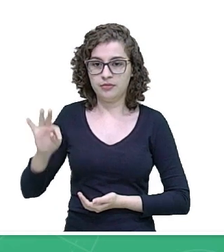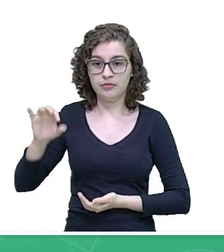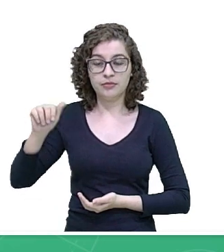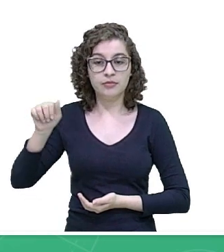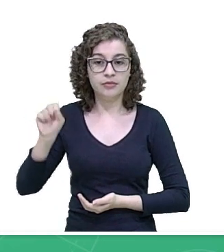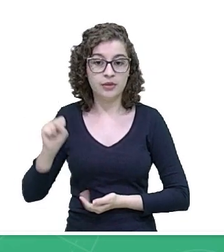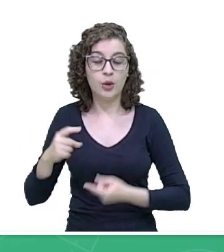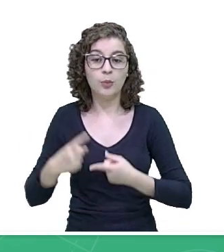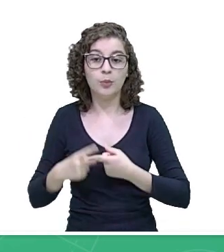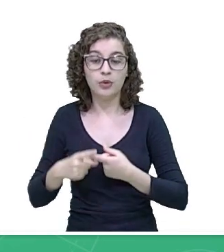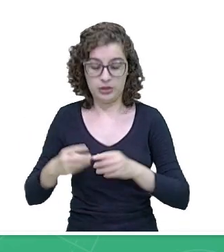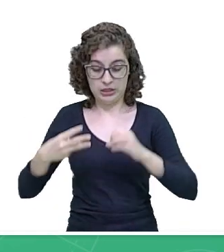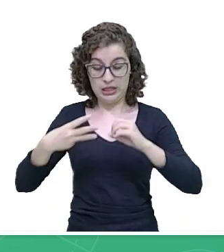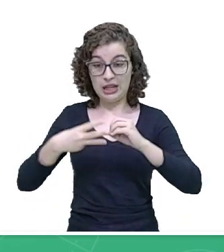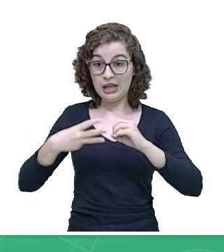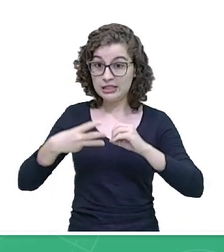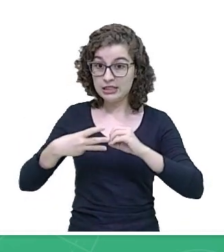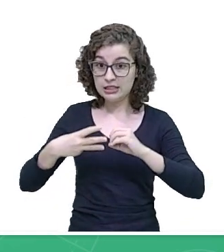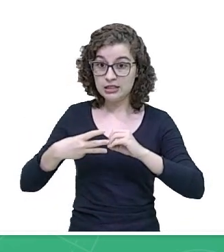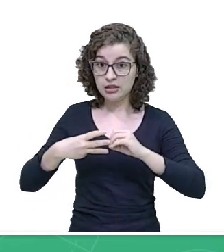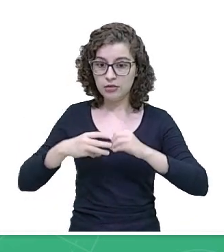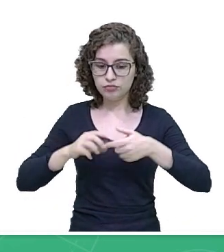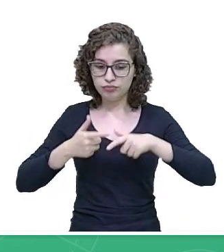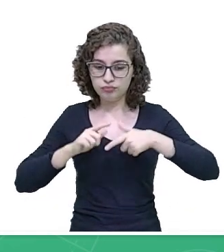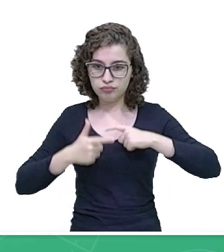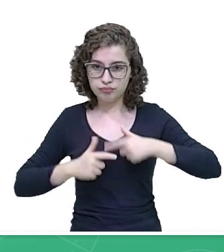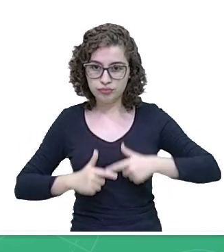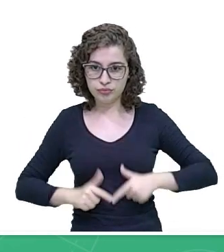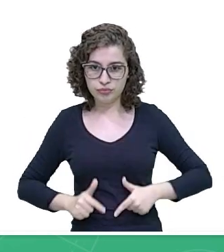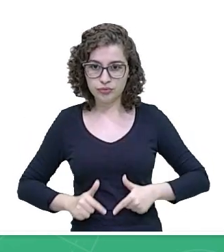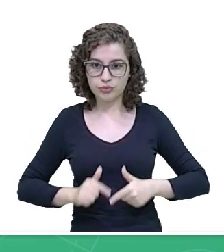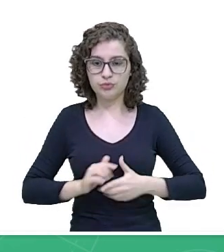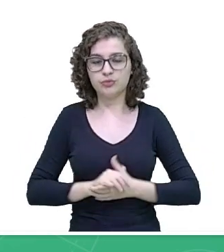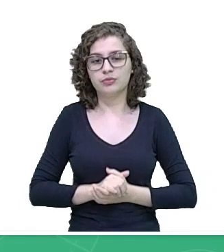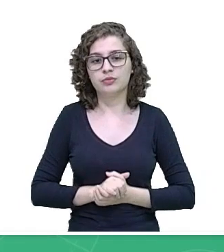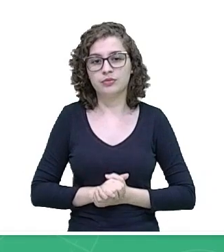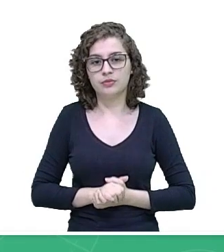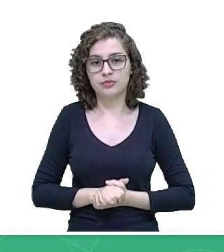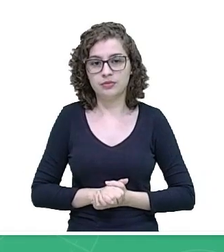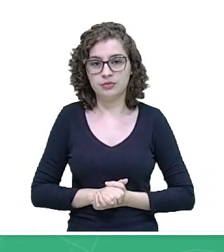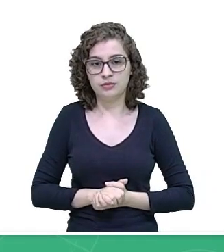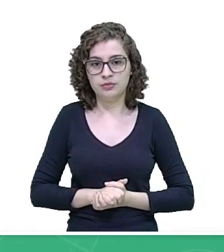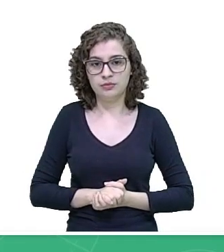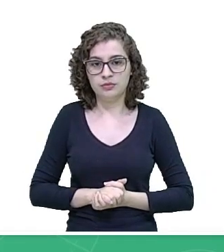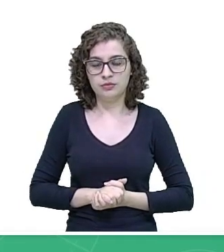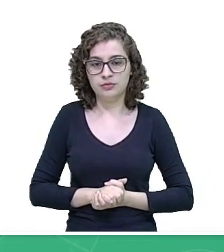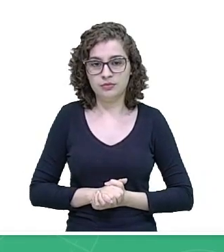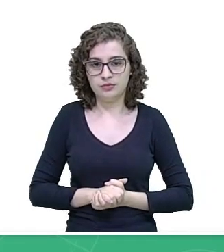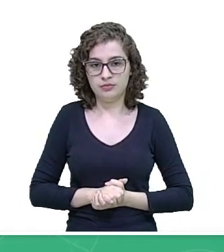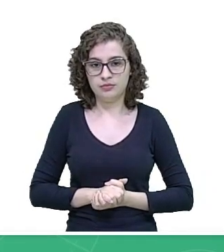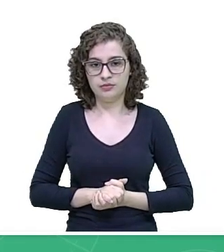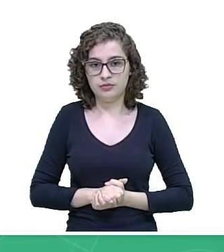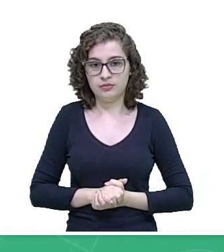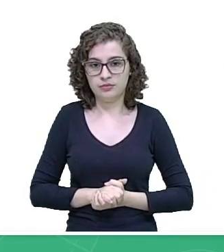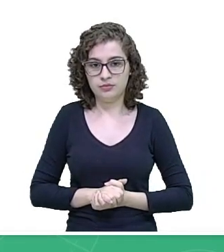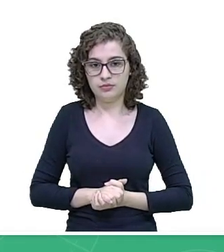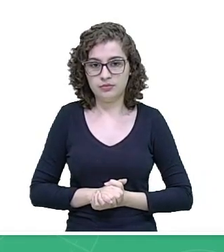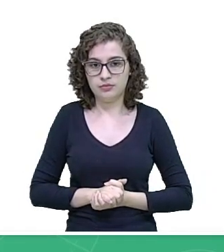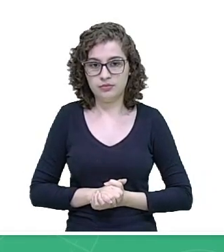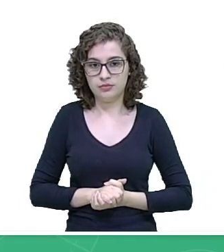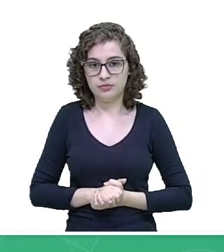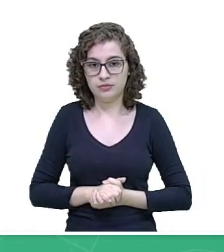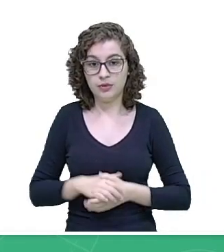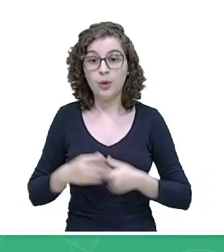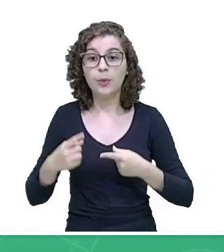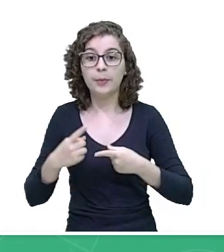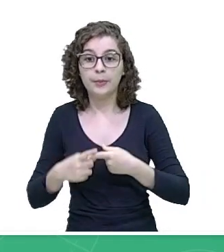às nossas células estarem aí, ó, trabalhando o tempo todo, ok? Tava a dica lá no início da nossa questão, tá bom? Por